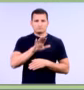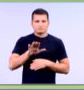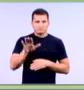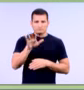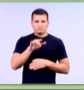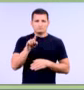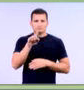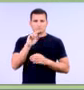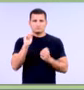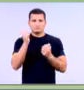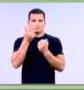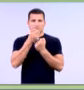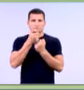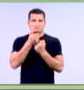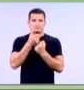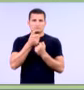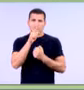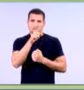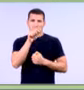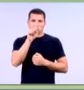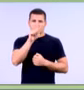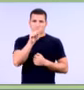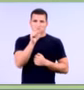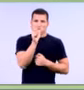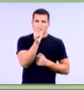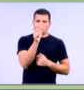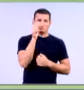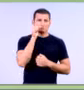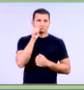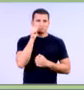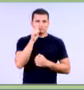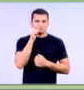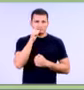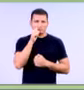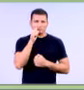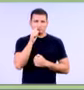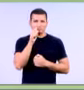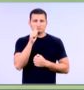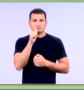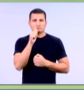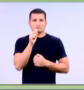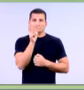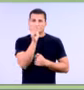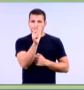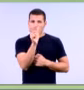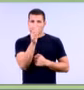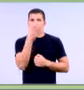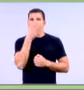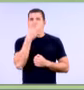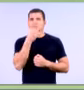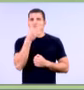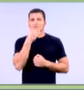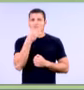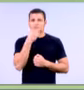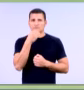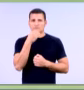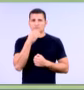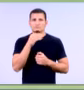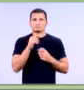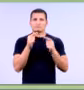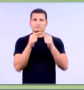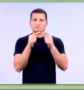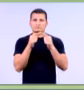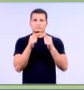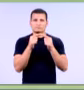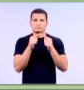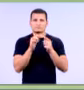você substituir esse a com a palavra feminina por uma palavra masculina equivalente.